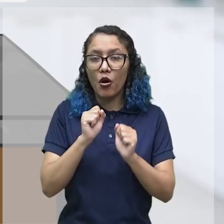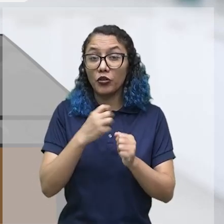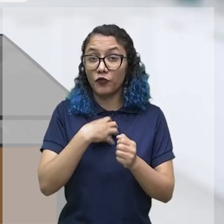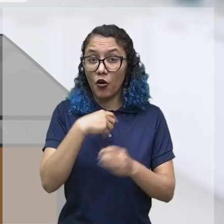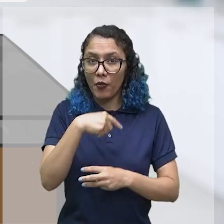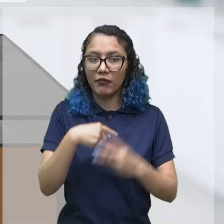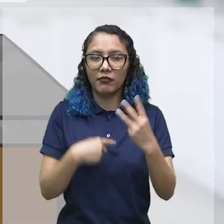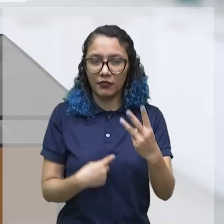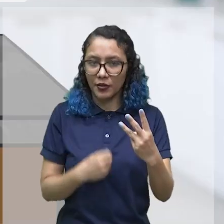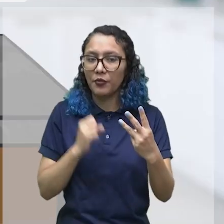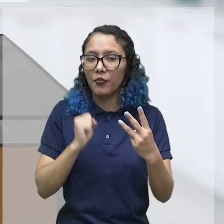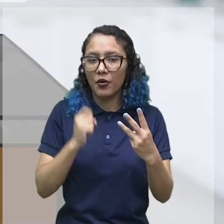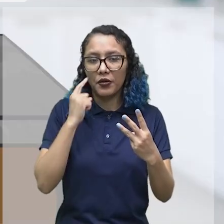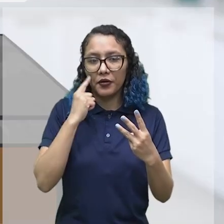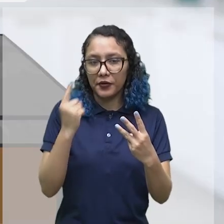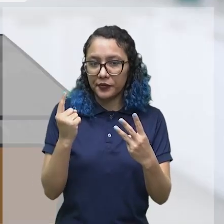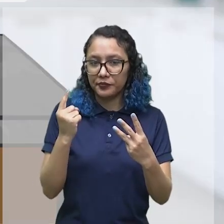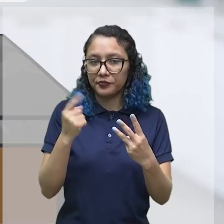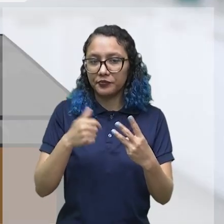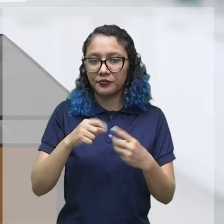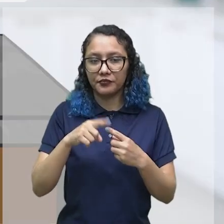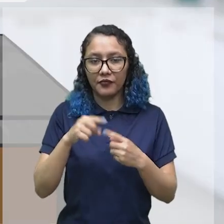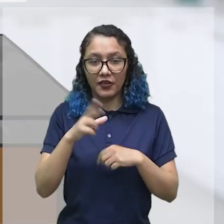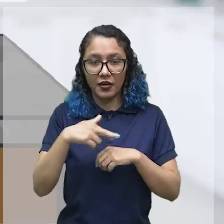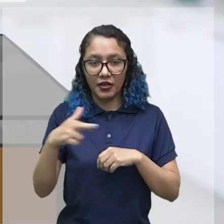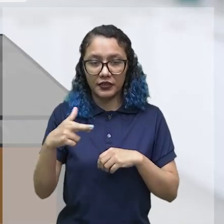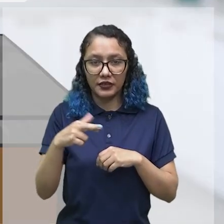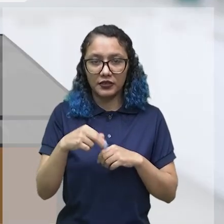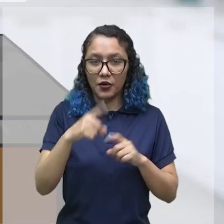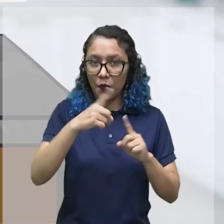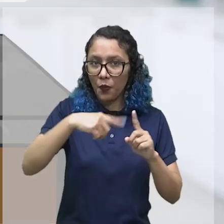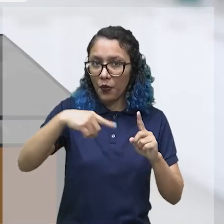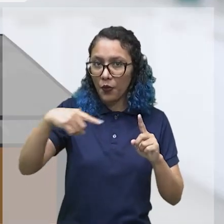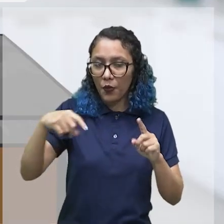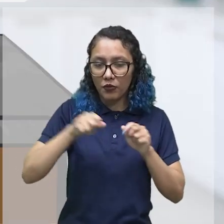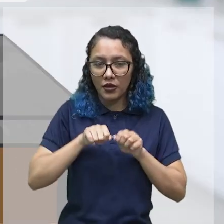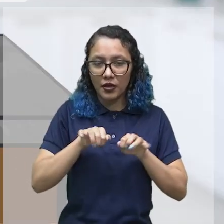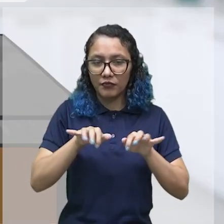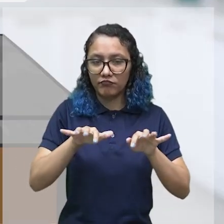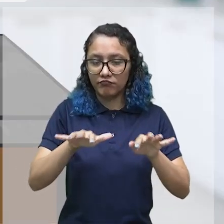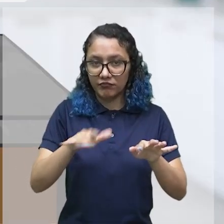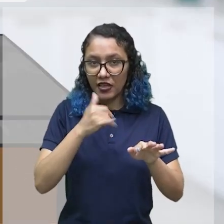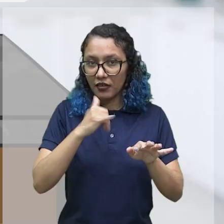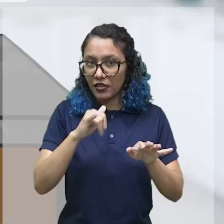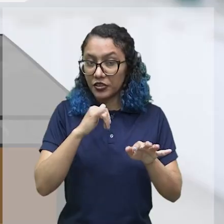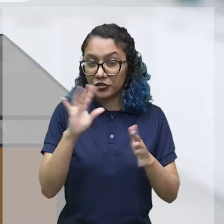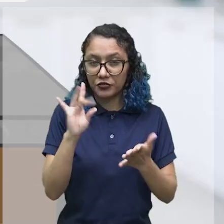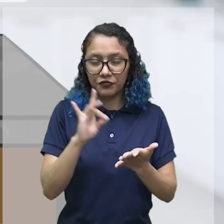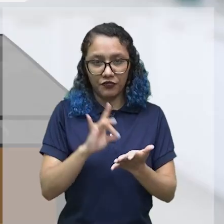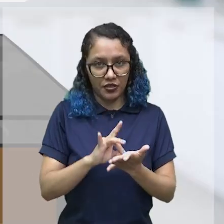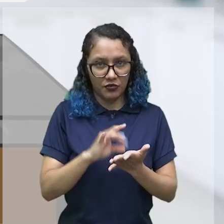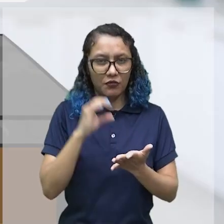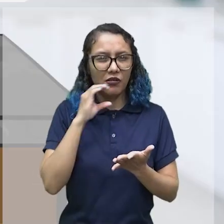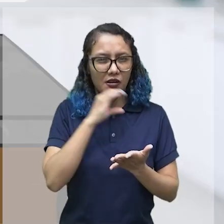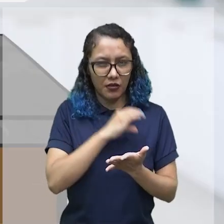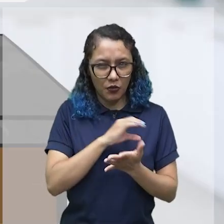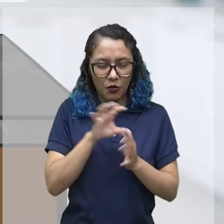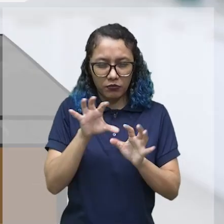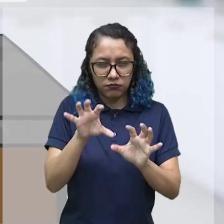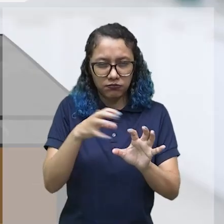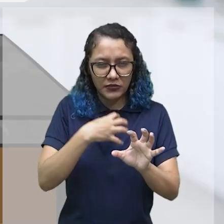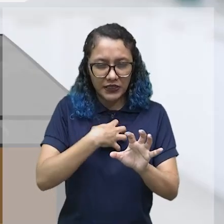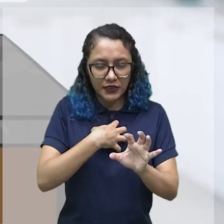três maneiras, né? Radiação, que é a onda eletromagnética, a própria energia, o calor, né? Nós temos